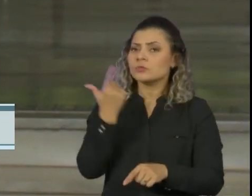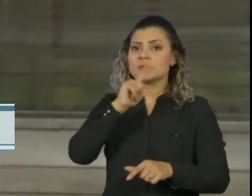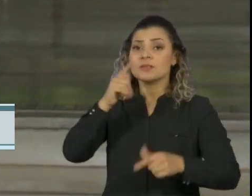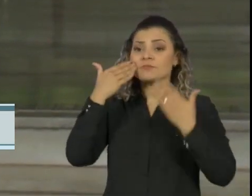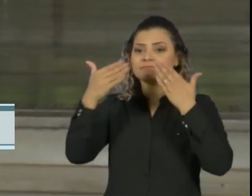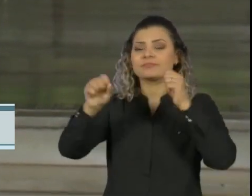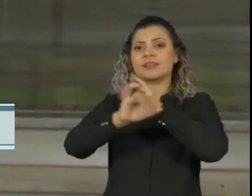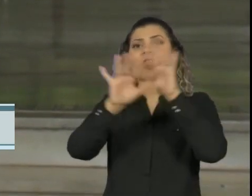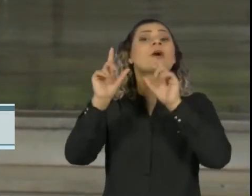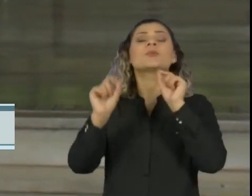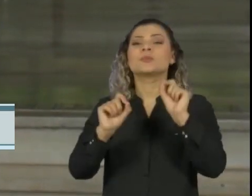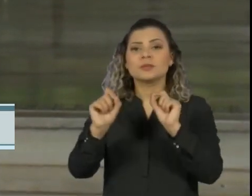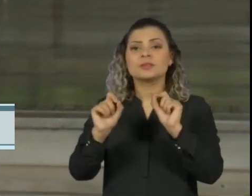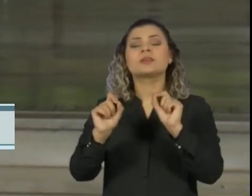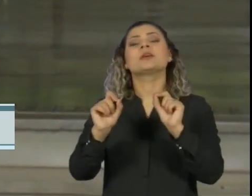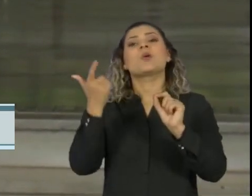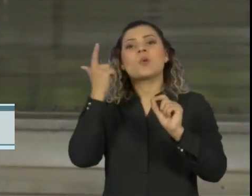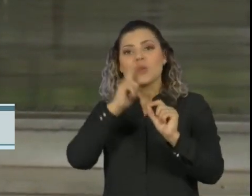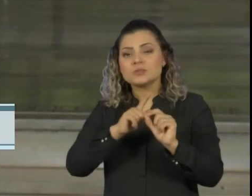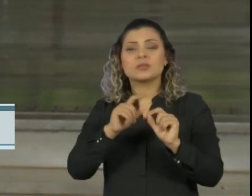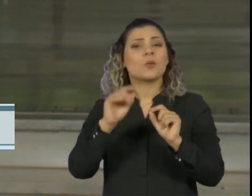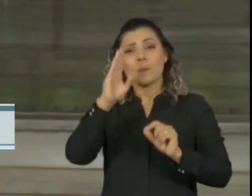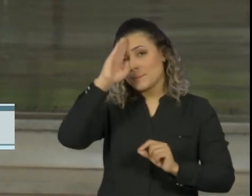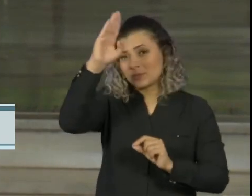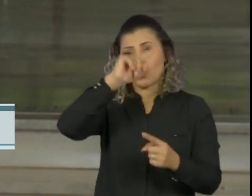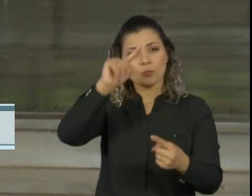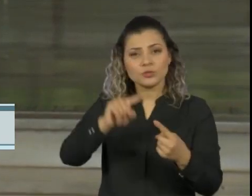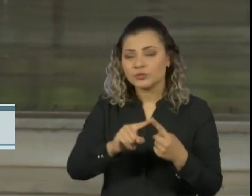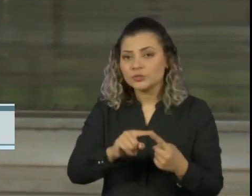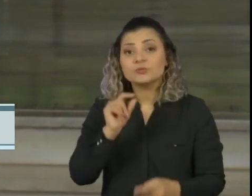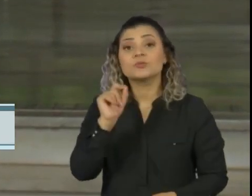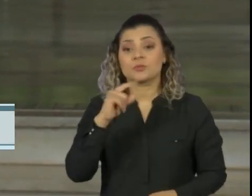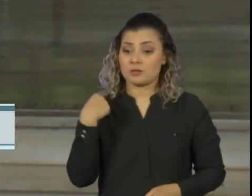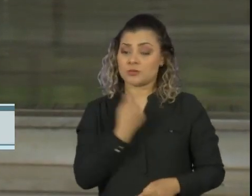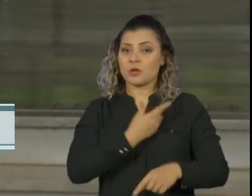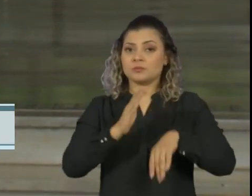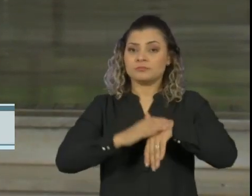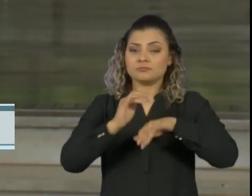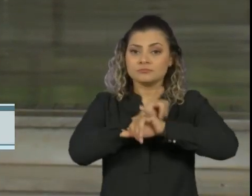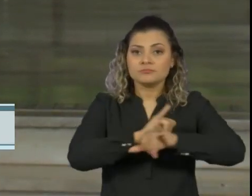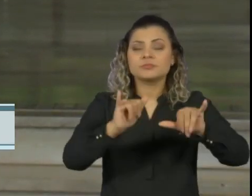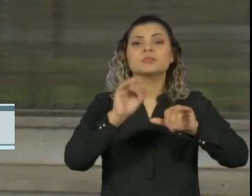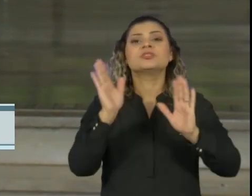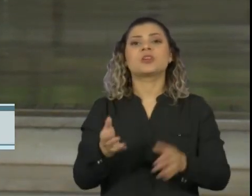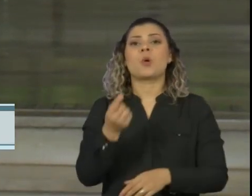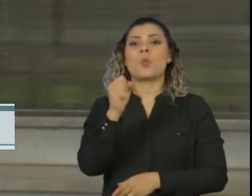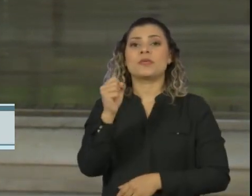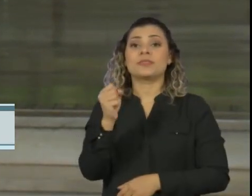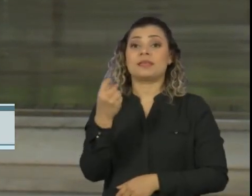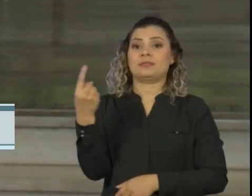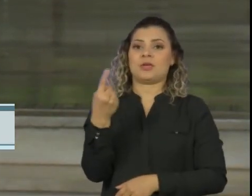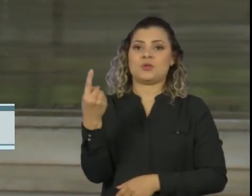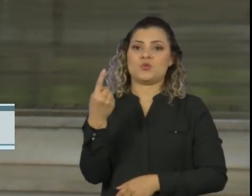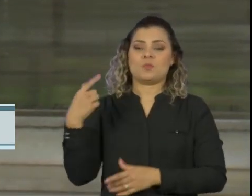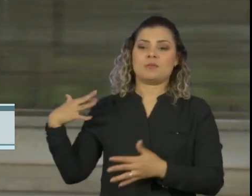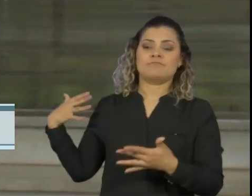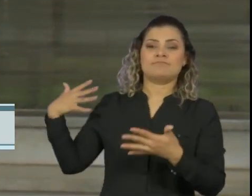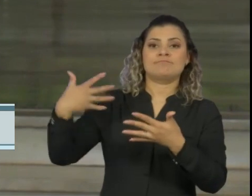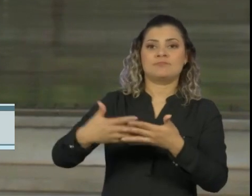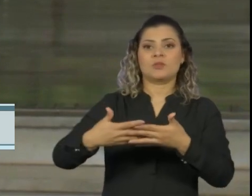como um mote e um princípio básico que nos permite hoje chegar à 81ª coletiva de